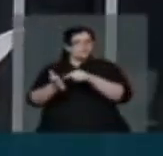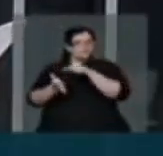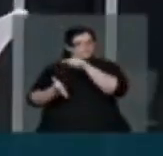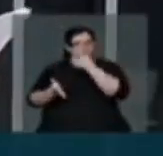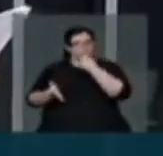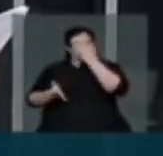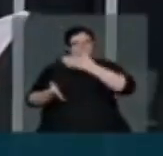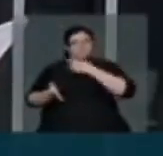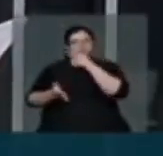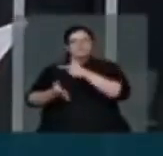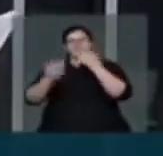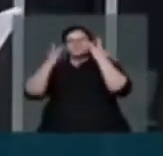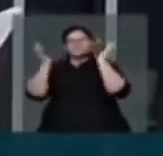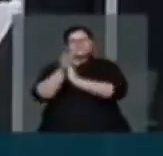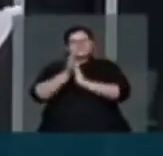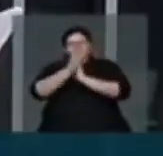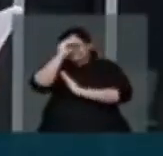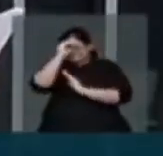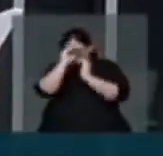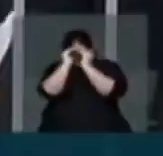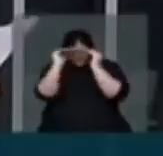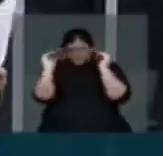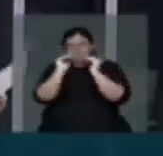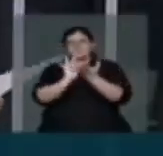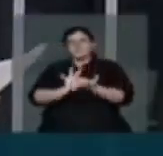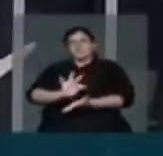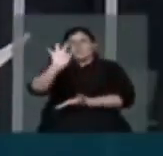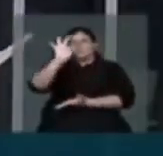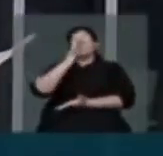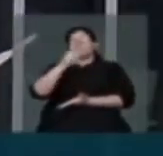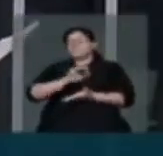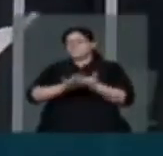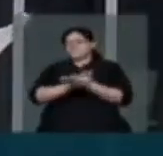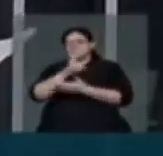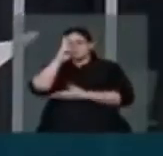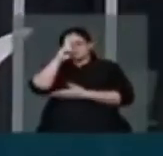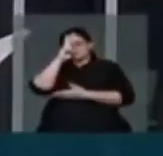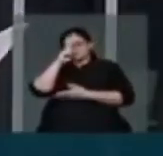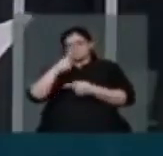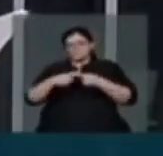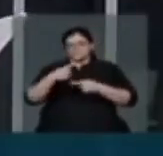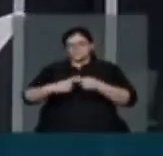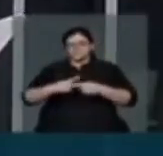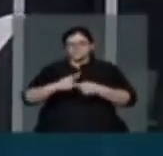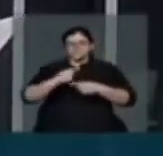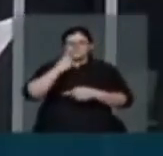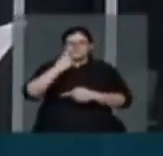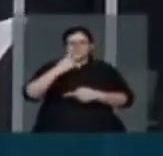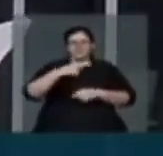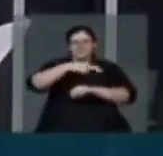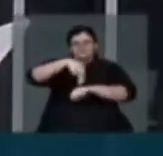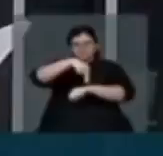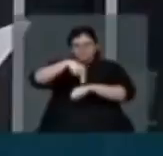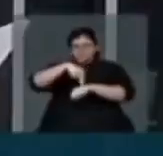Prova a incompetência e incapacidade teológica dele, histórica, ao chamar as nações para as